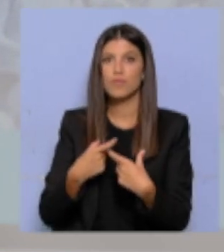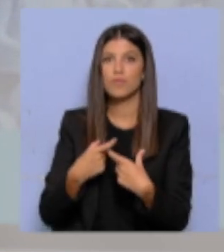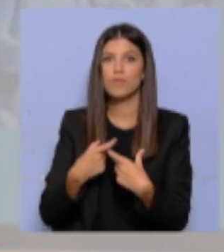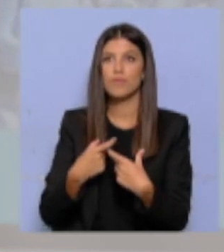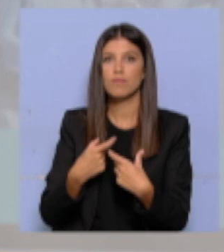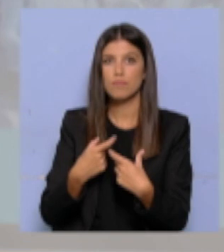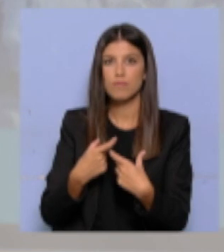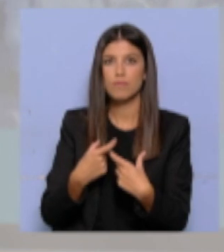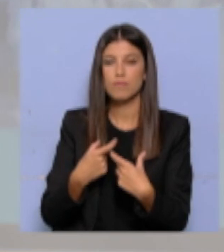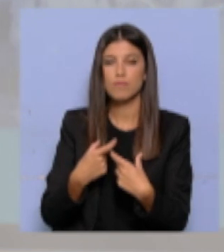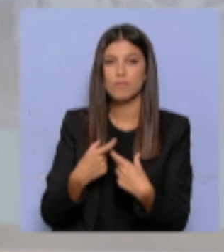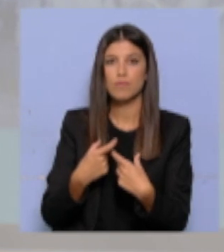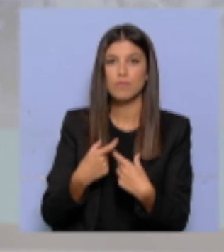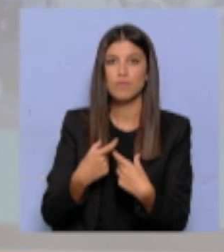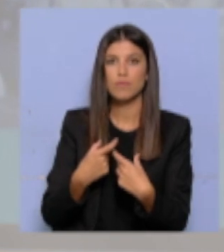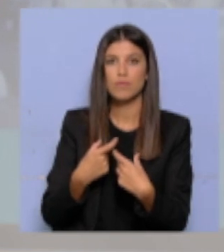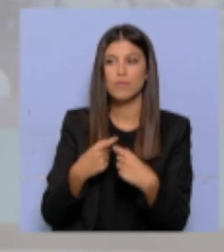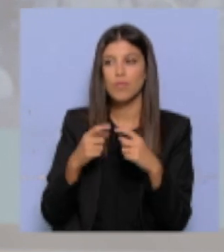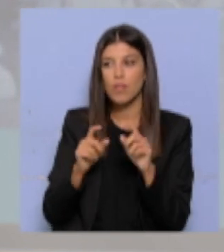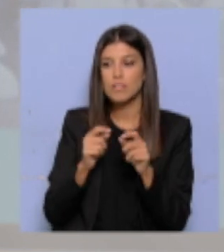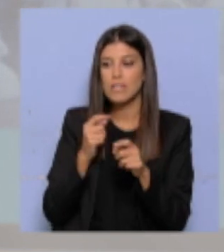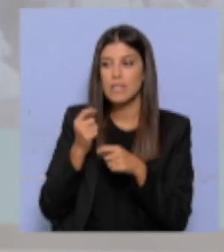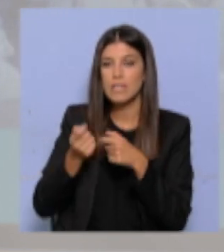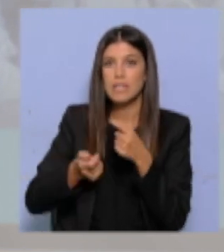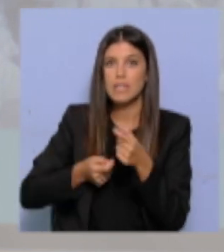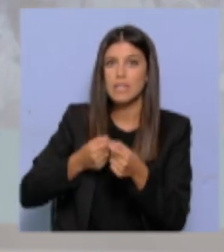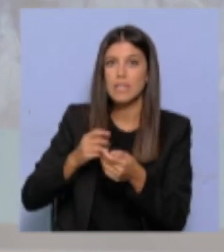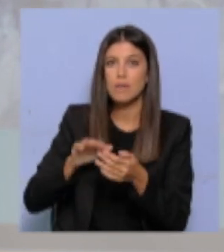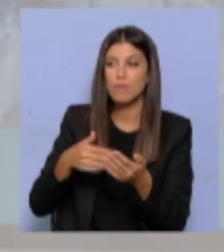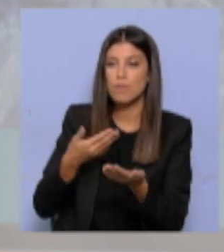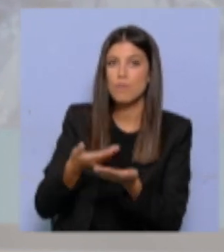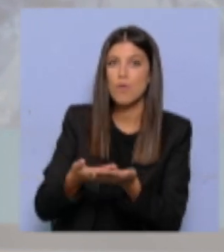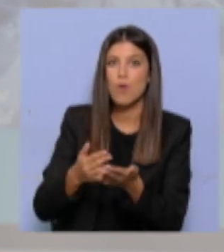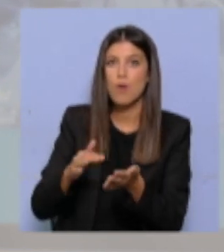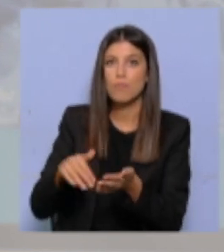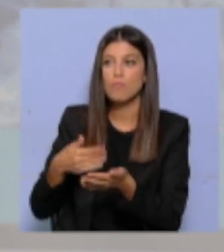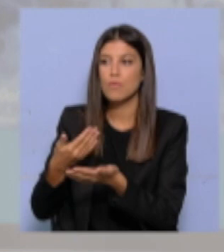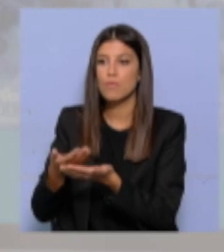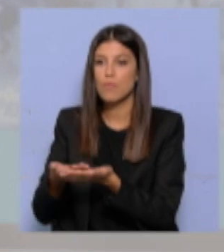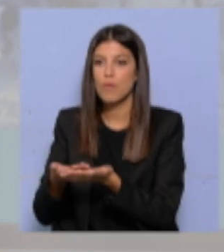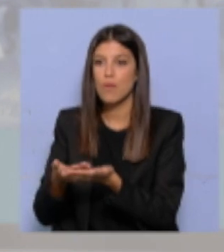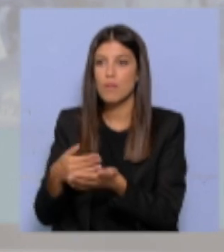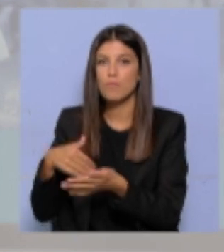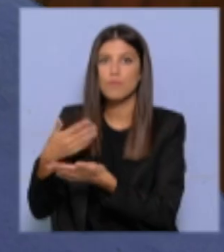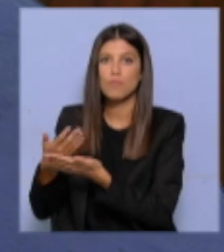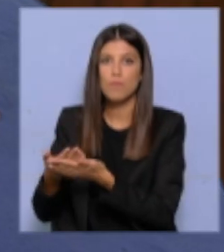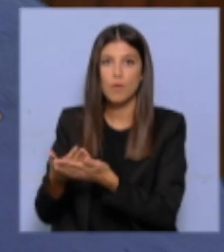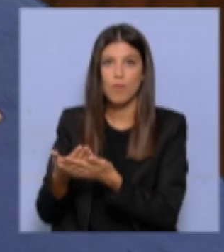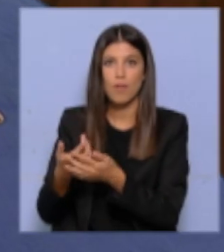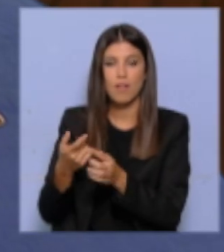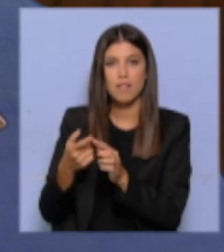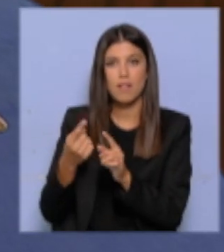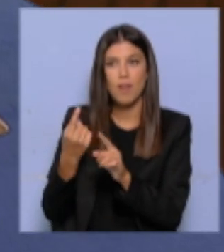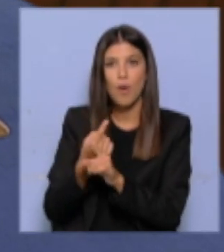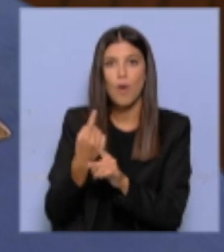nós vamos propondo mais do que por palavras, por osmose. Eu